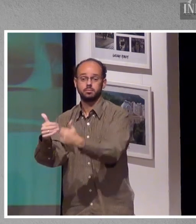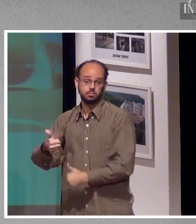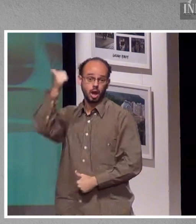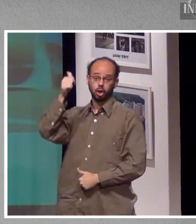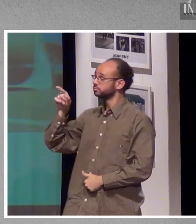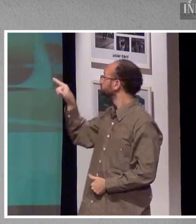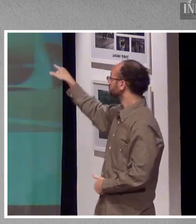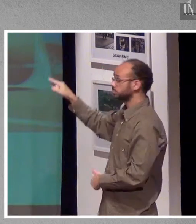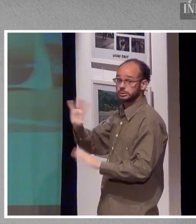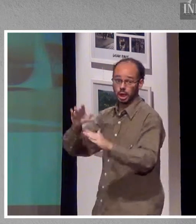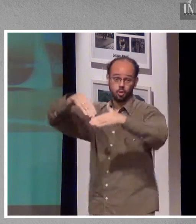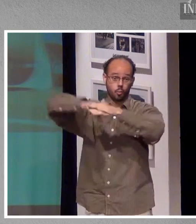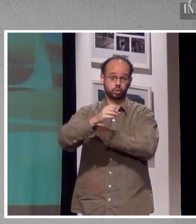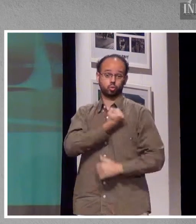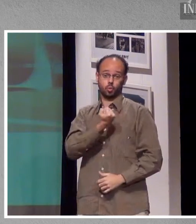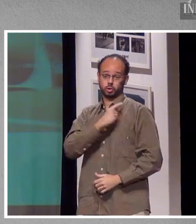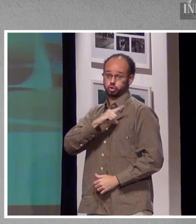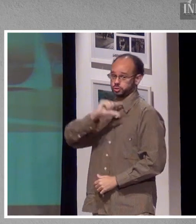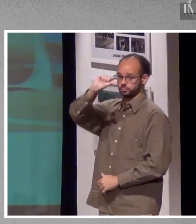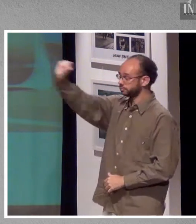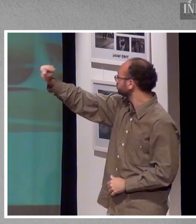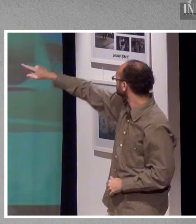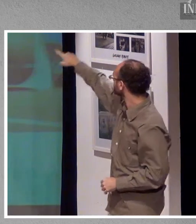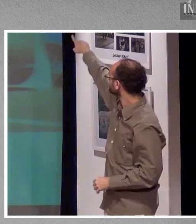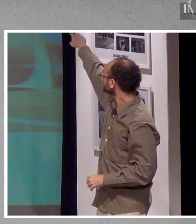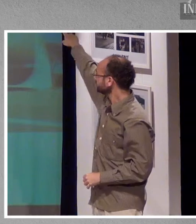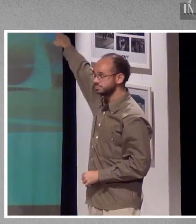Então, é algo que está sendo aberto.